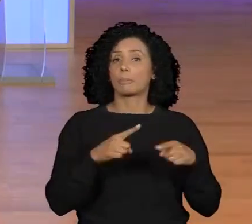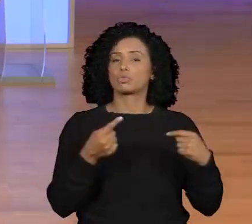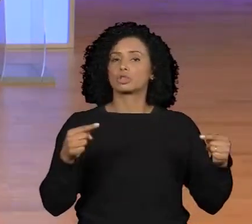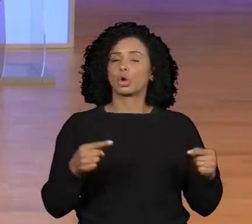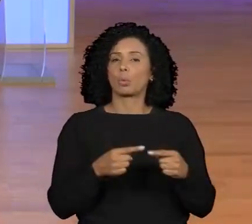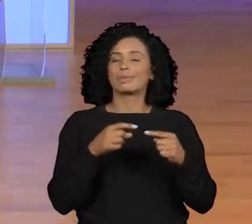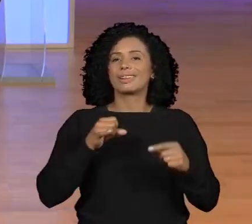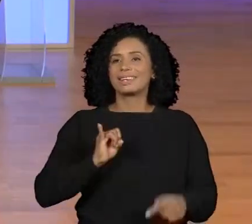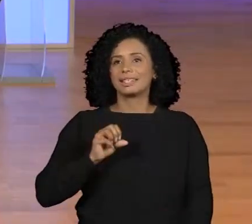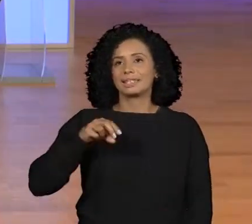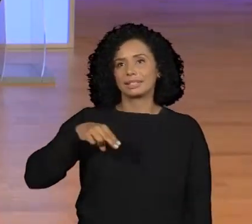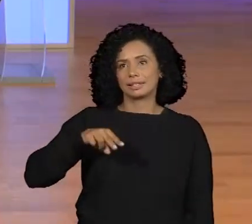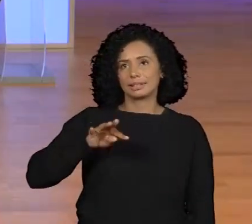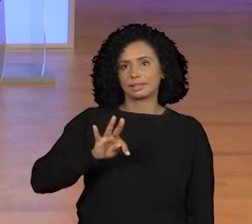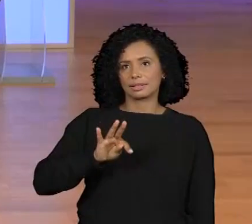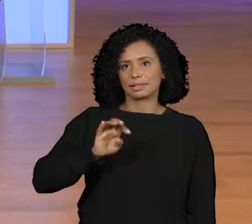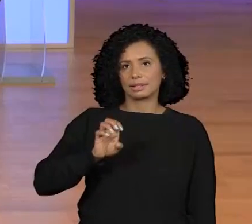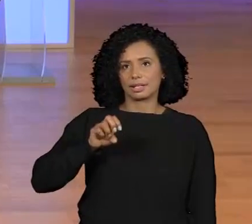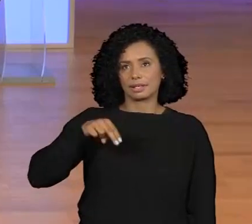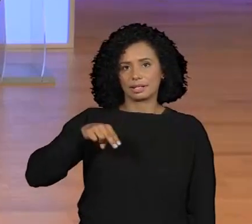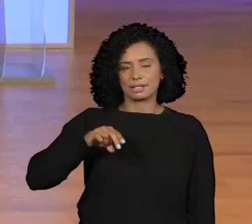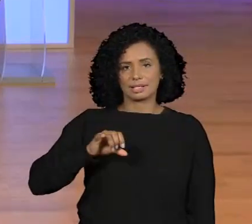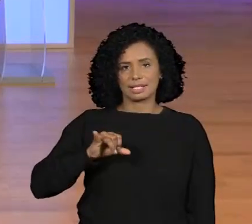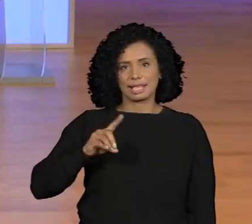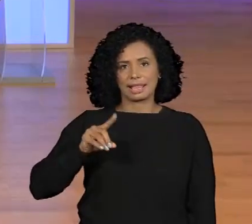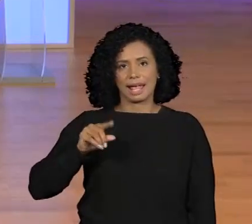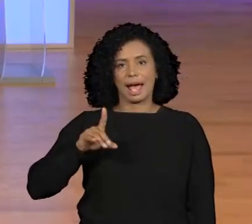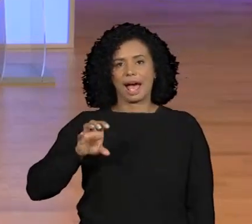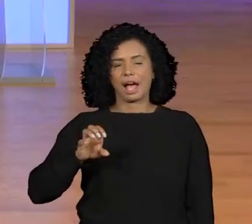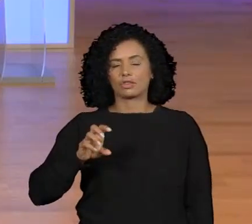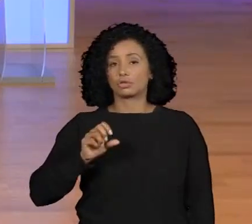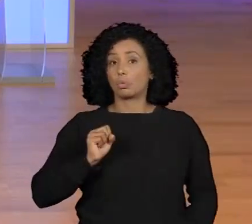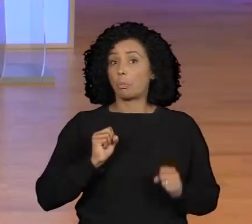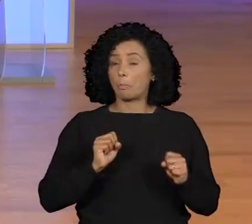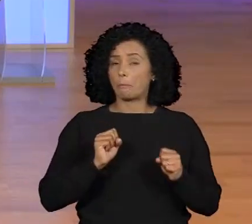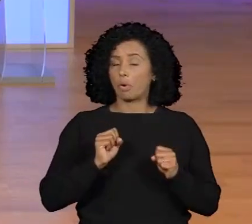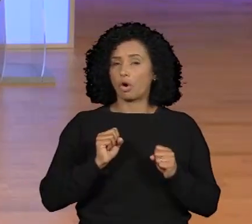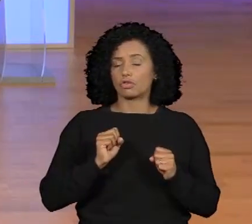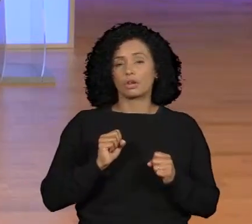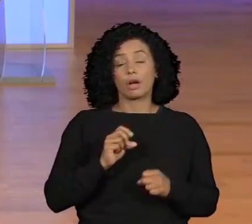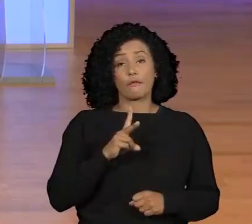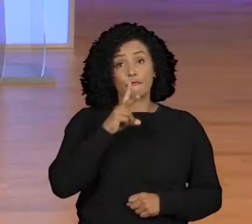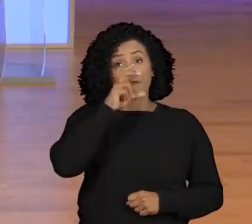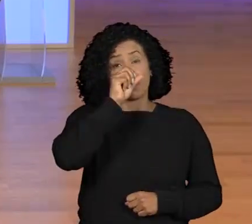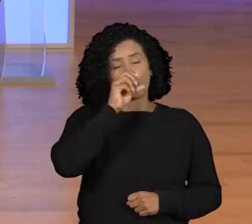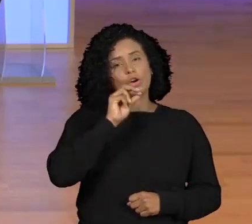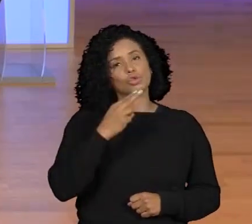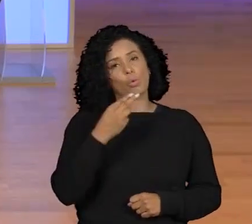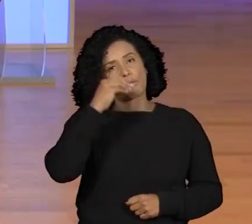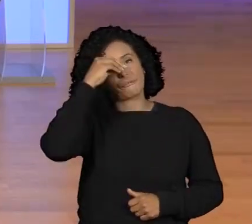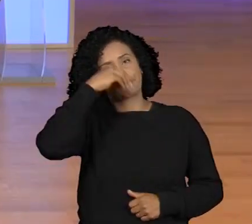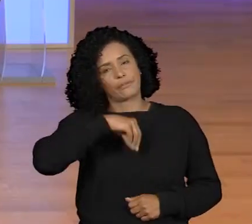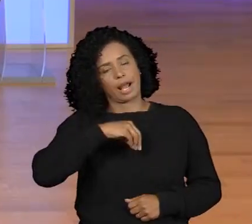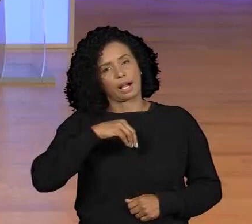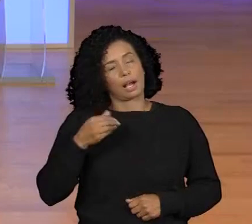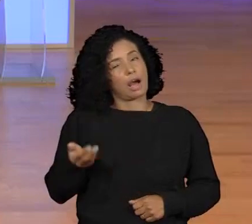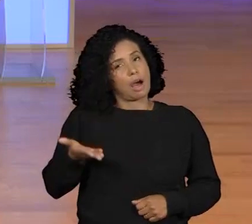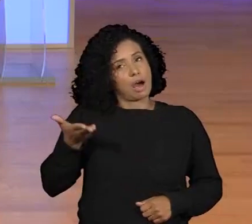intensidade se ela ela pode ser forte ou fraca e